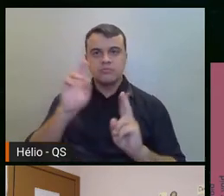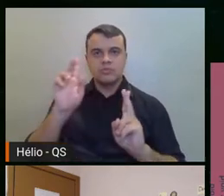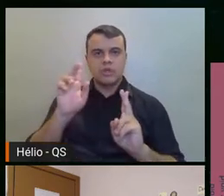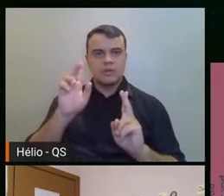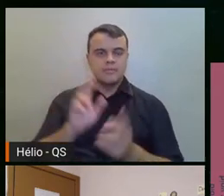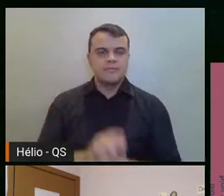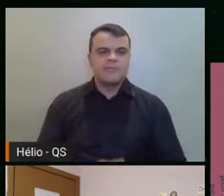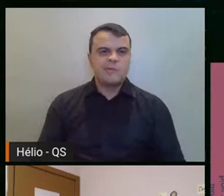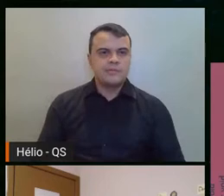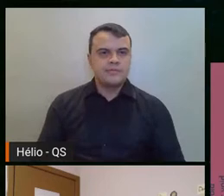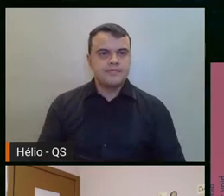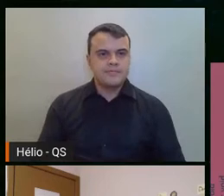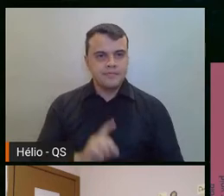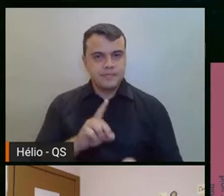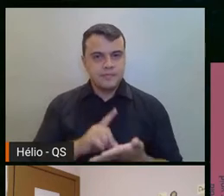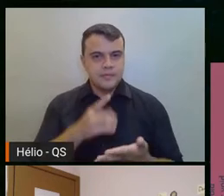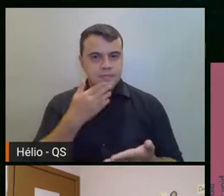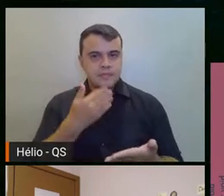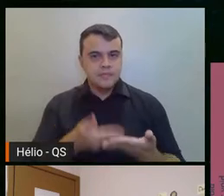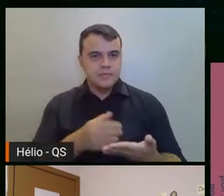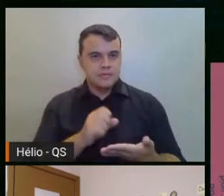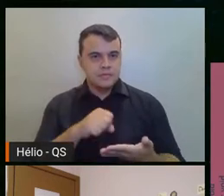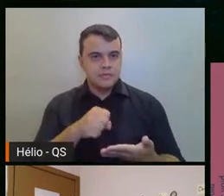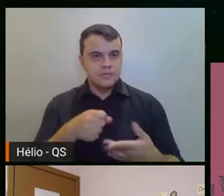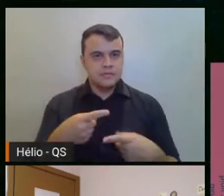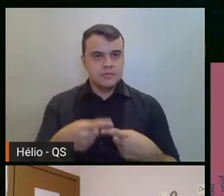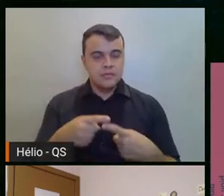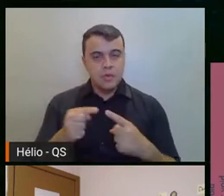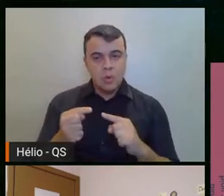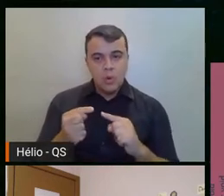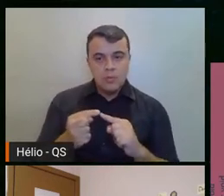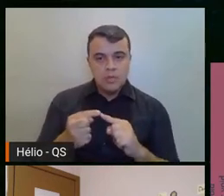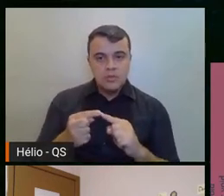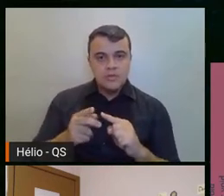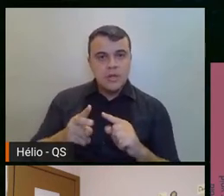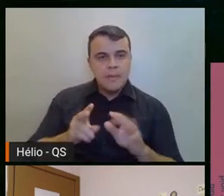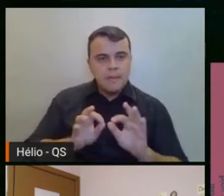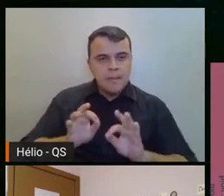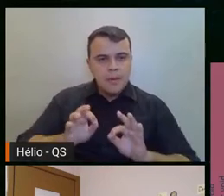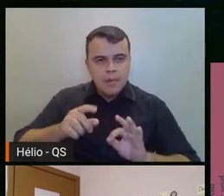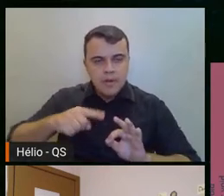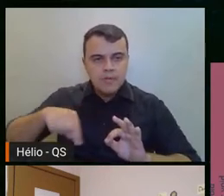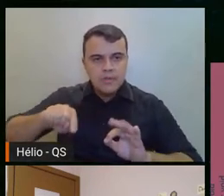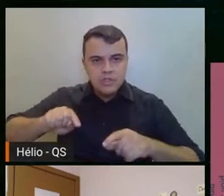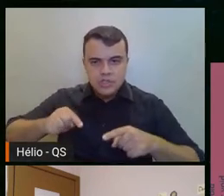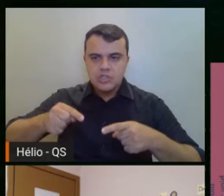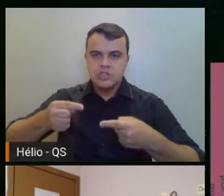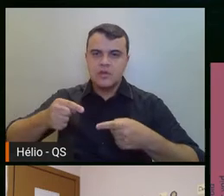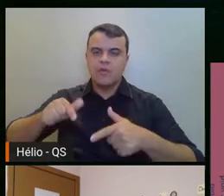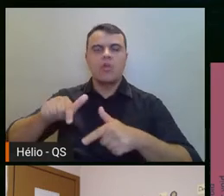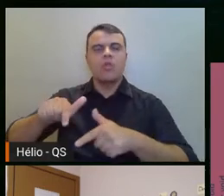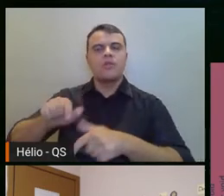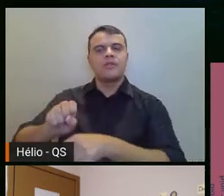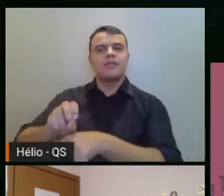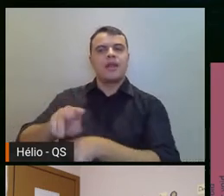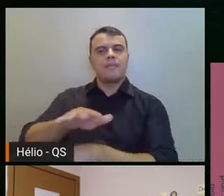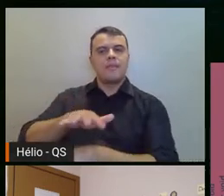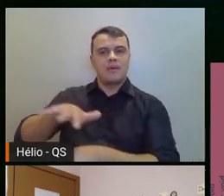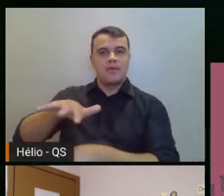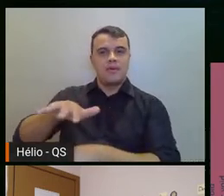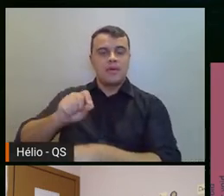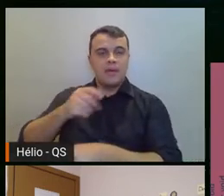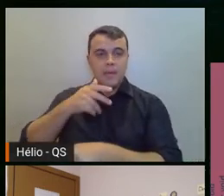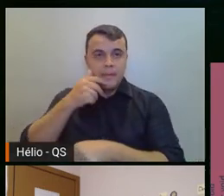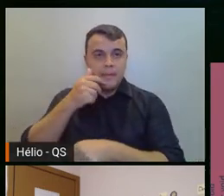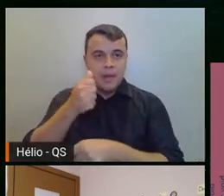Não cara é sensacional É isso mesmo né o objetivo galera é preparar vocês para os desafios do mercado de trabalho trabalho né e nada